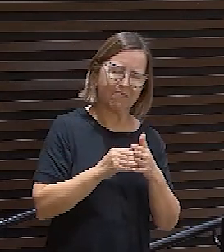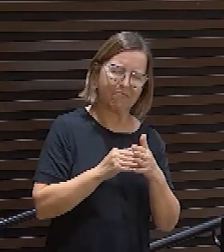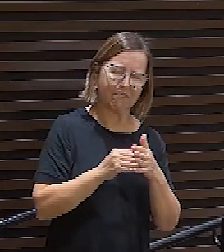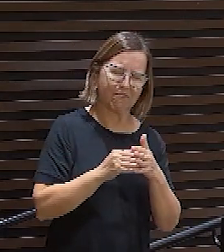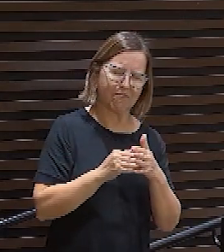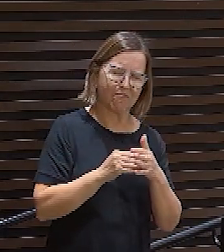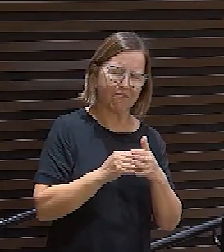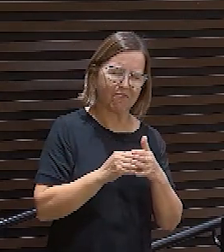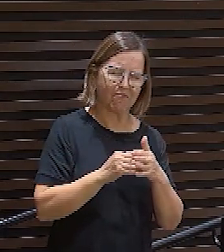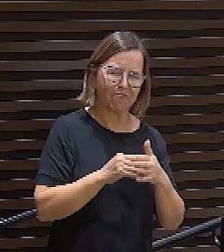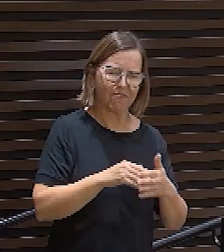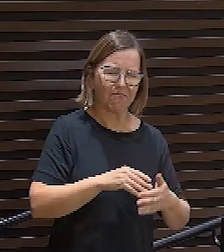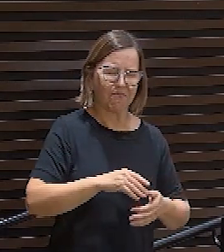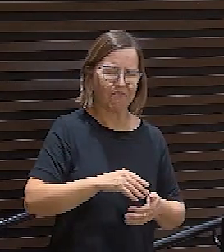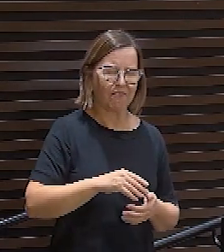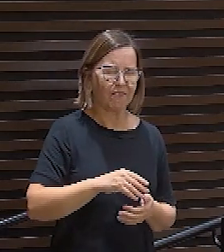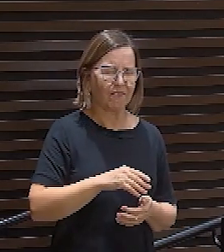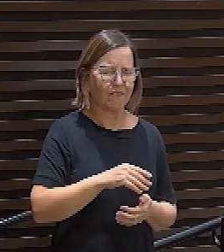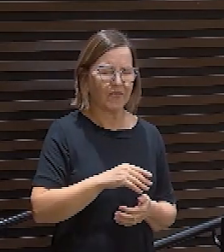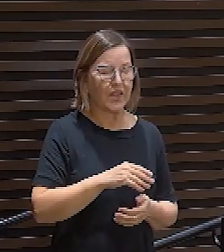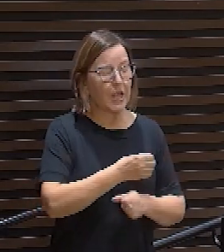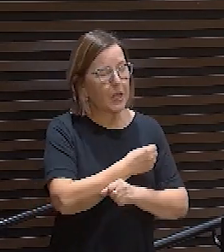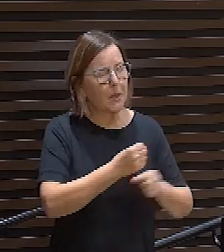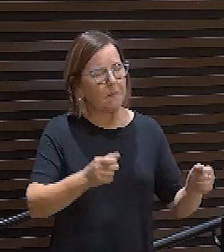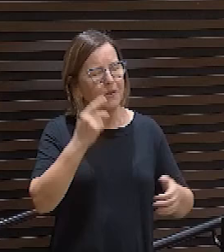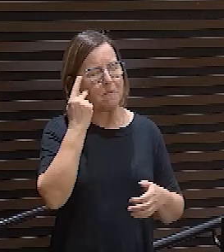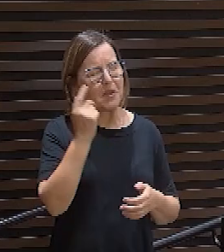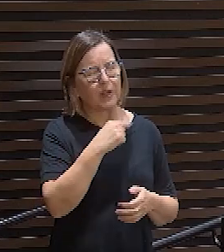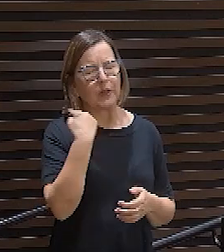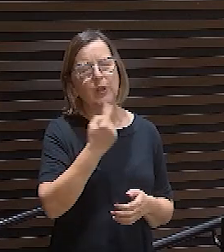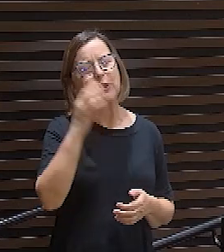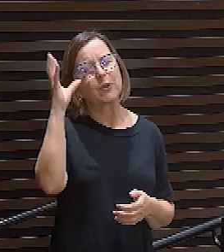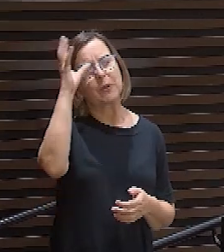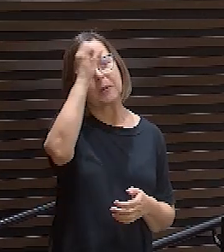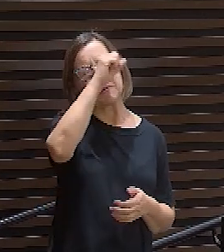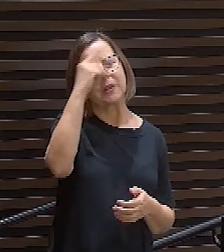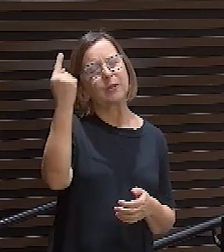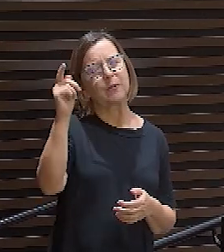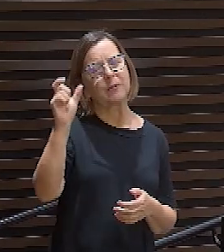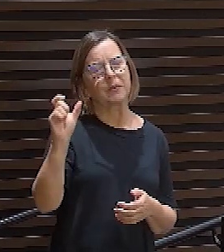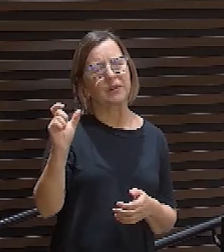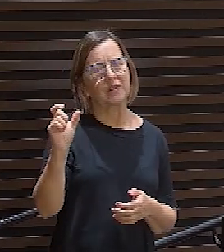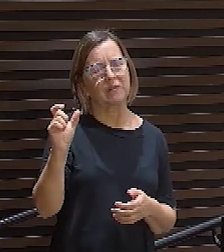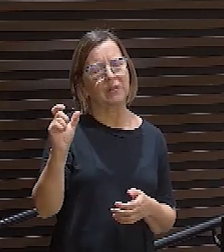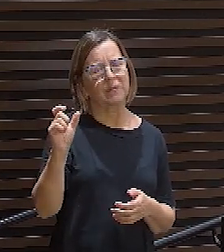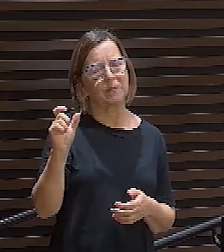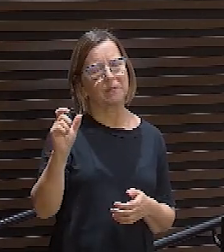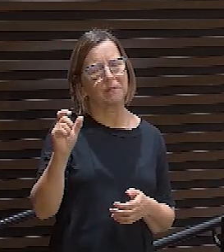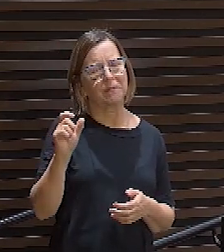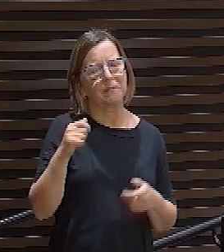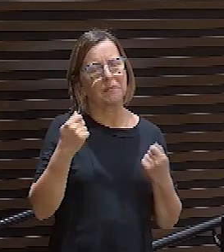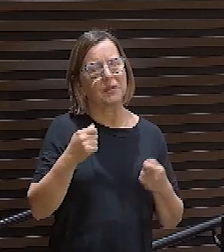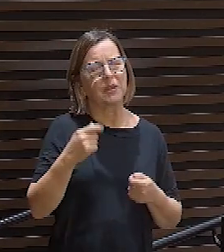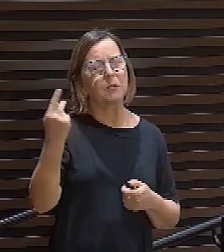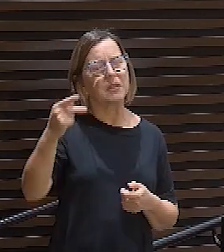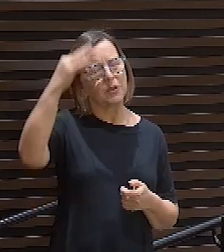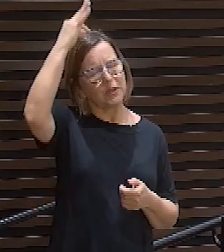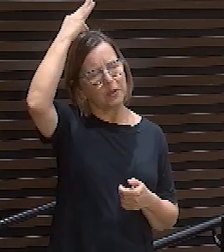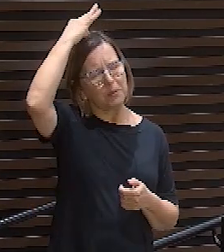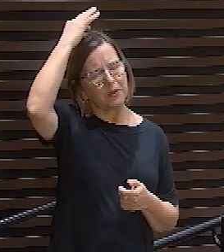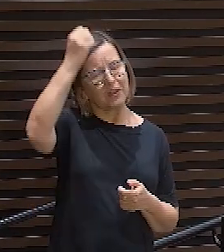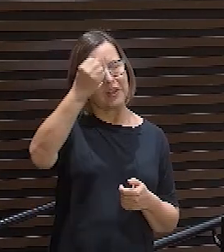de compreendê-la, de entendê-la, a menos que o teu Espírito a revele no nosso coração. Então prepara os nossos